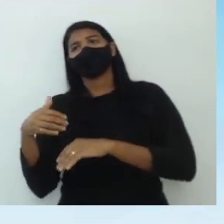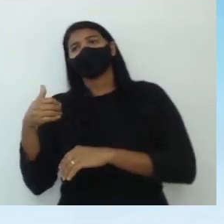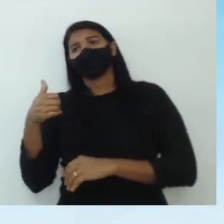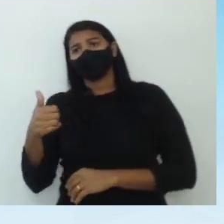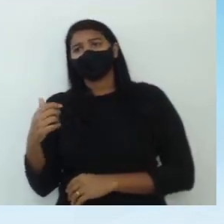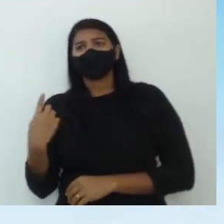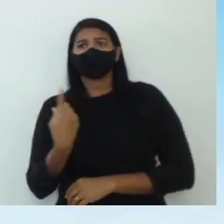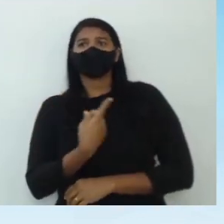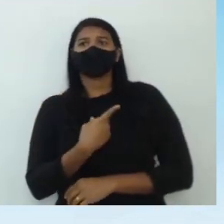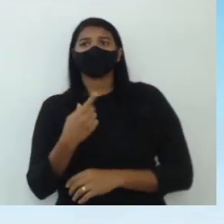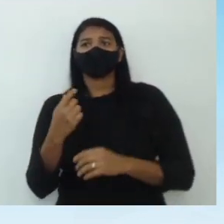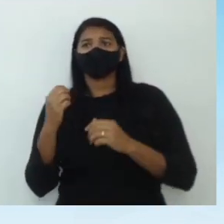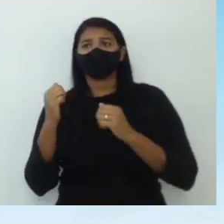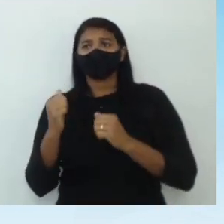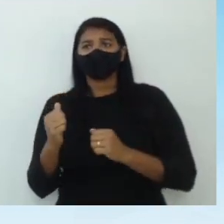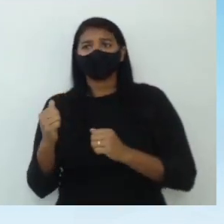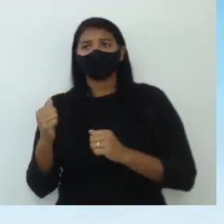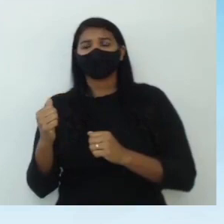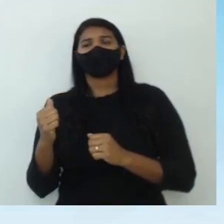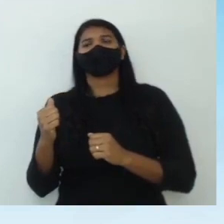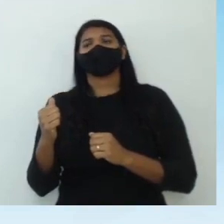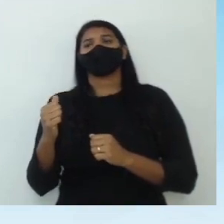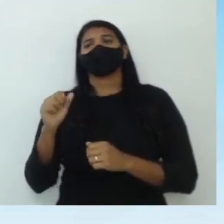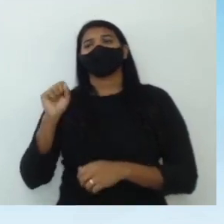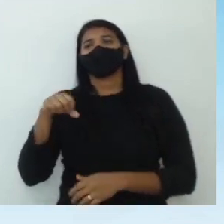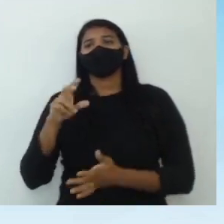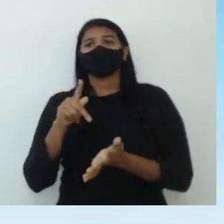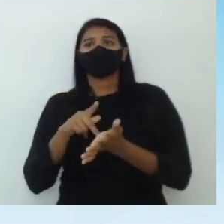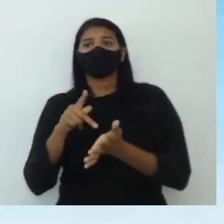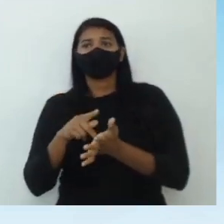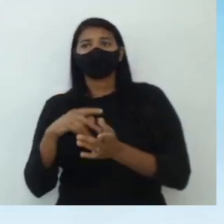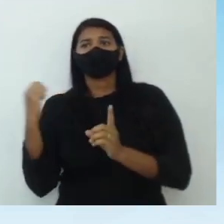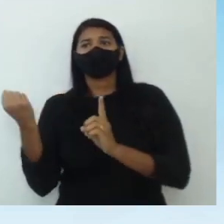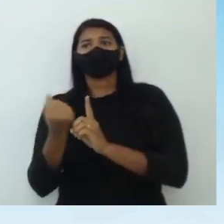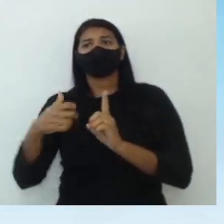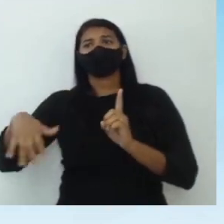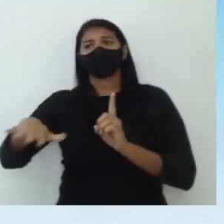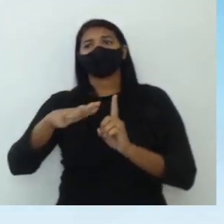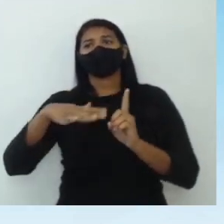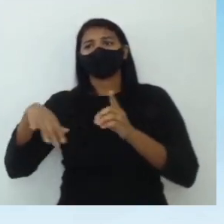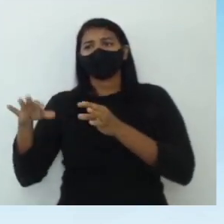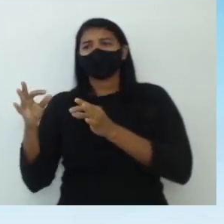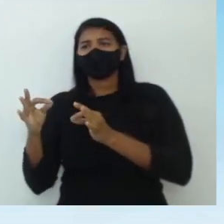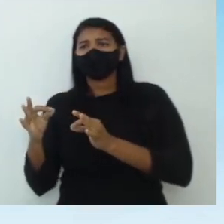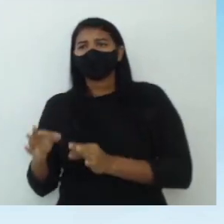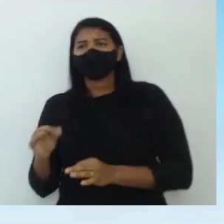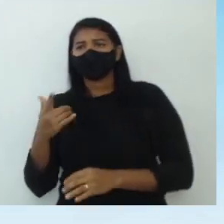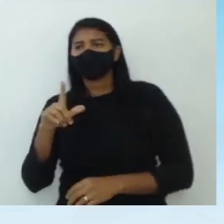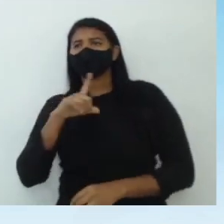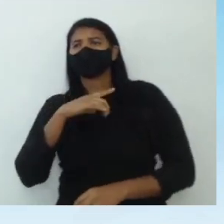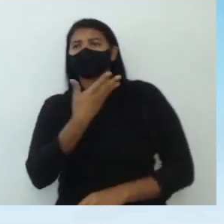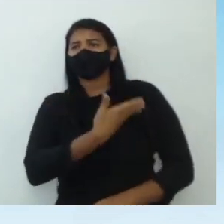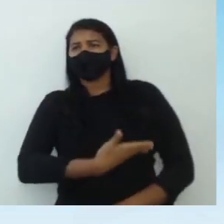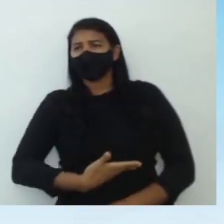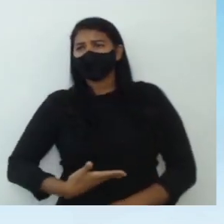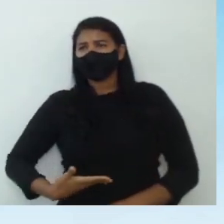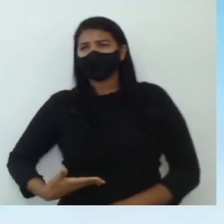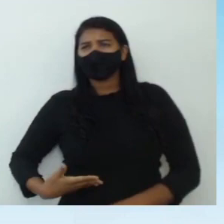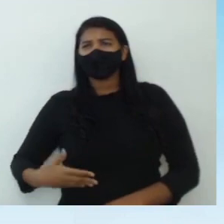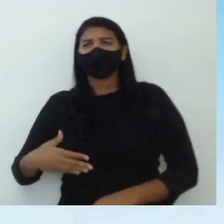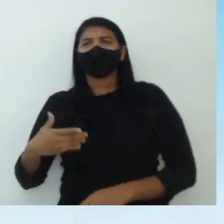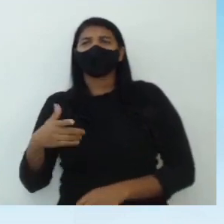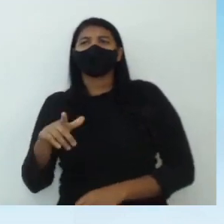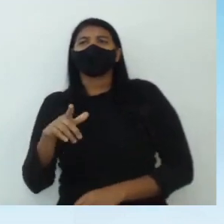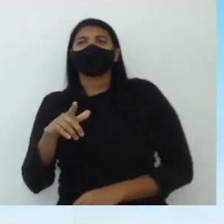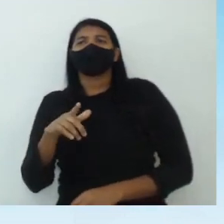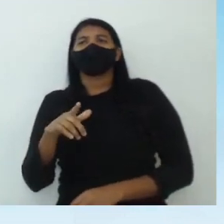a gente consegue alcançar, né, uma sociedade mais justa, uma sociedade sem fome, uma sociedade, né, que tem